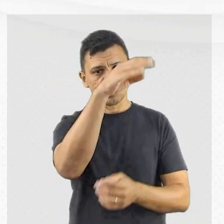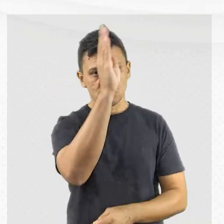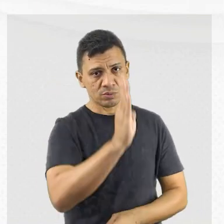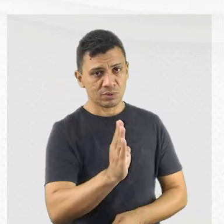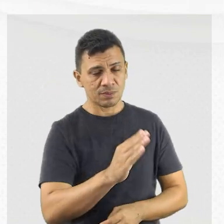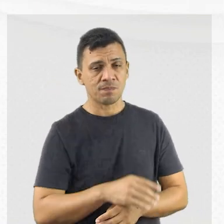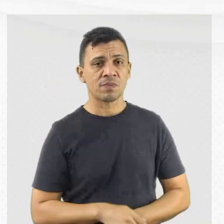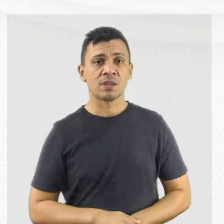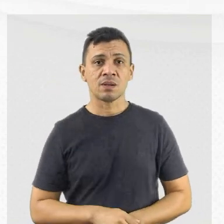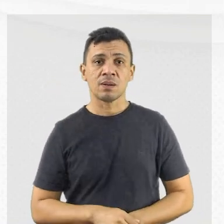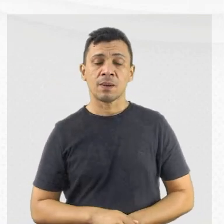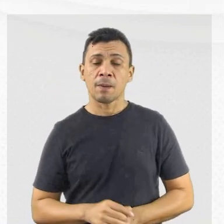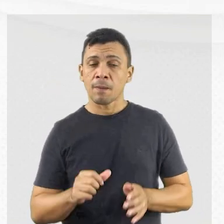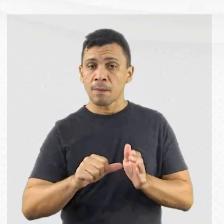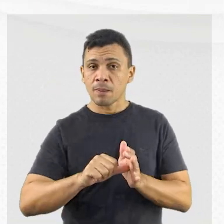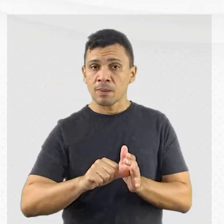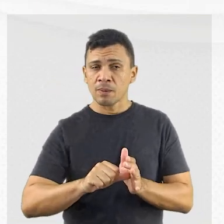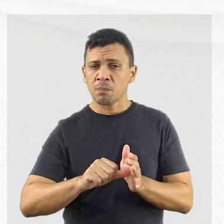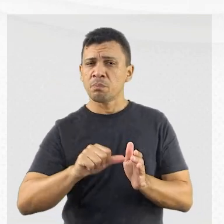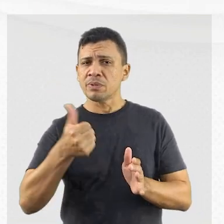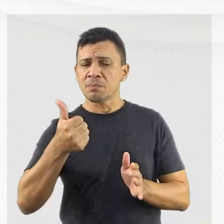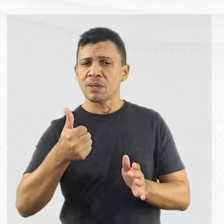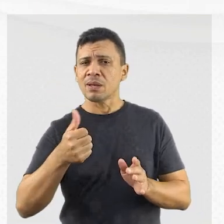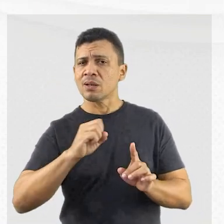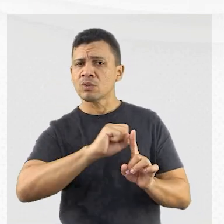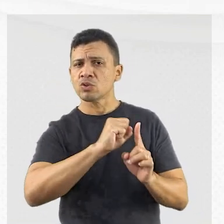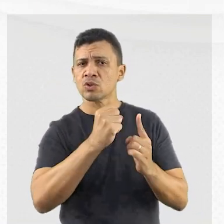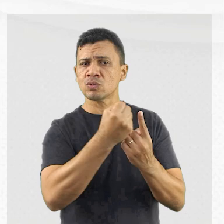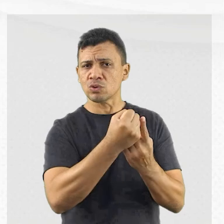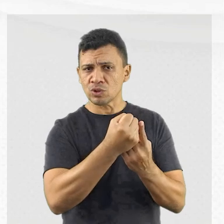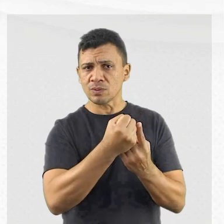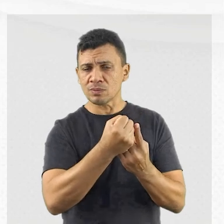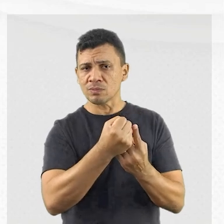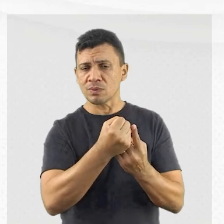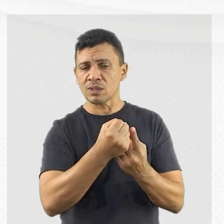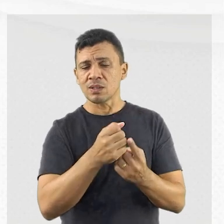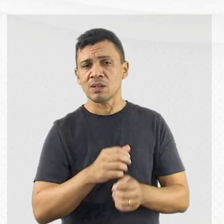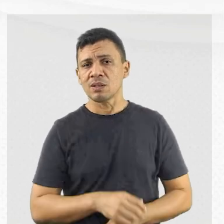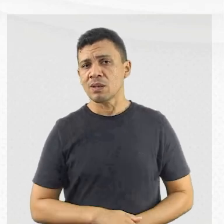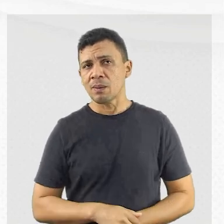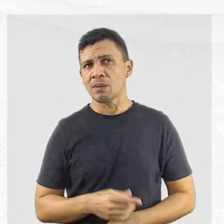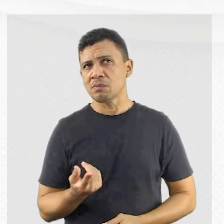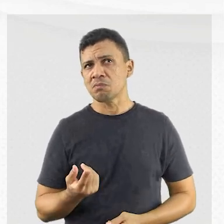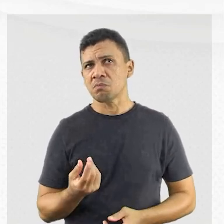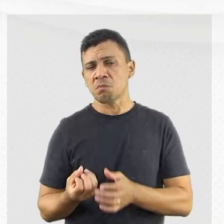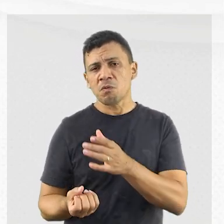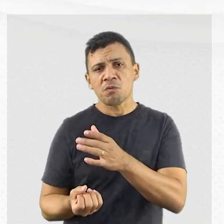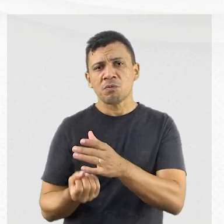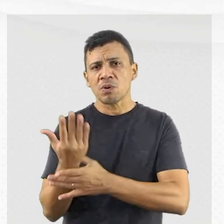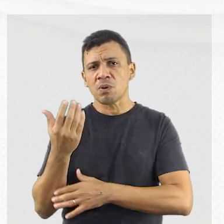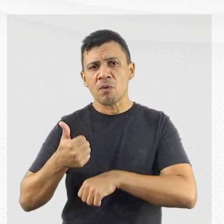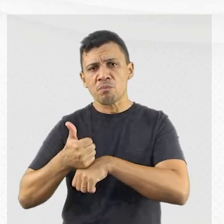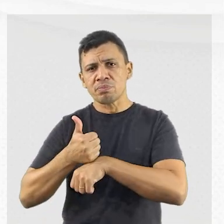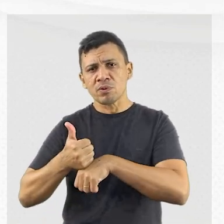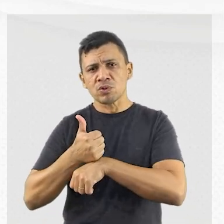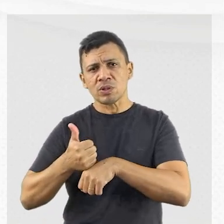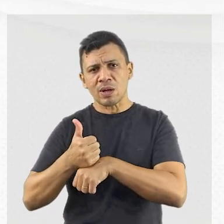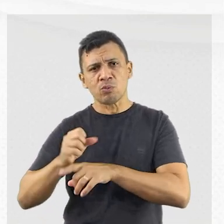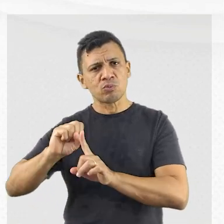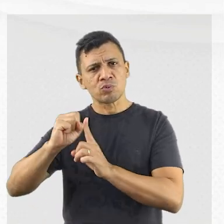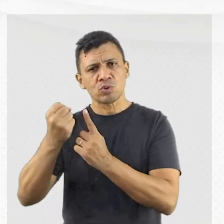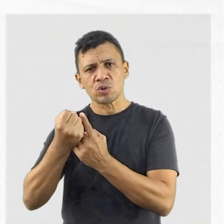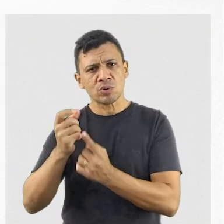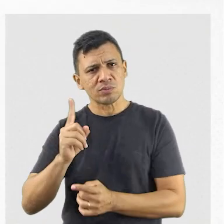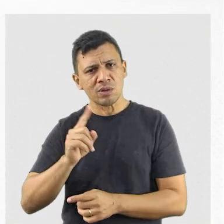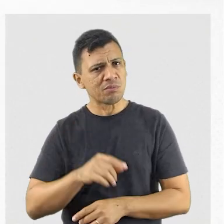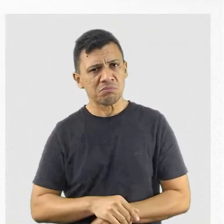a parte. E por que isso é importante? Bom, lembrem-se, a sociologia é uma ciência humana. Então, parte